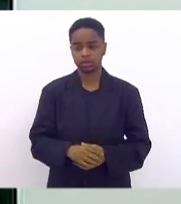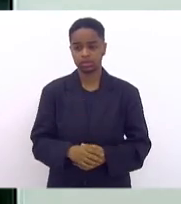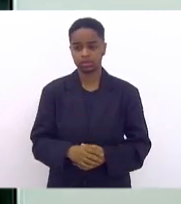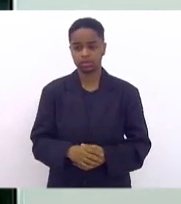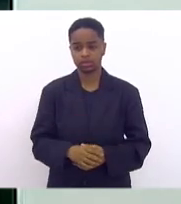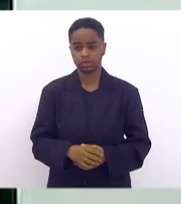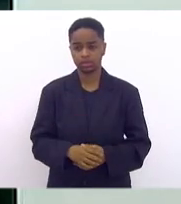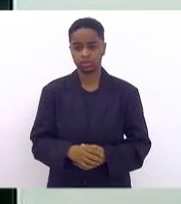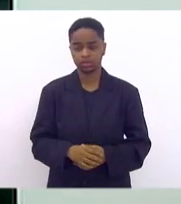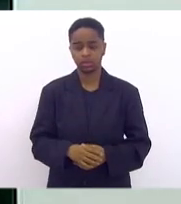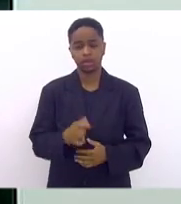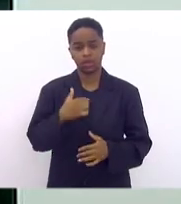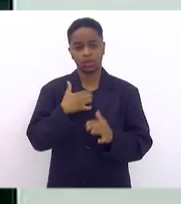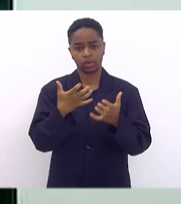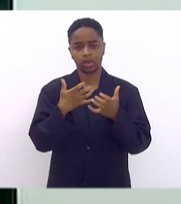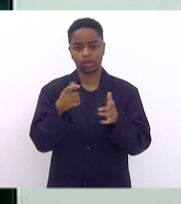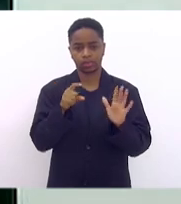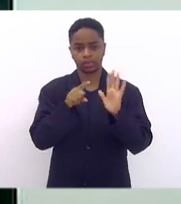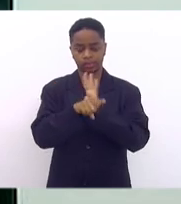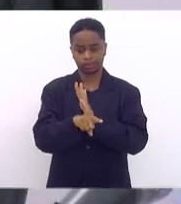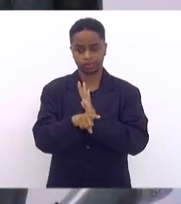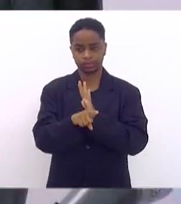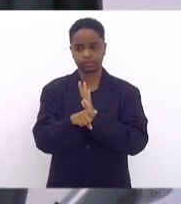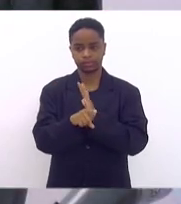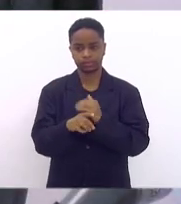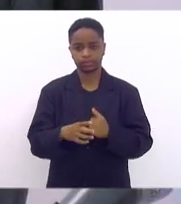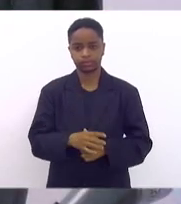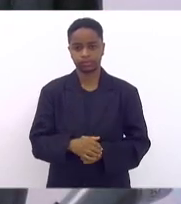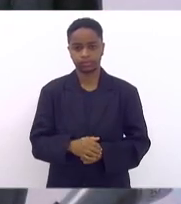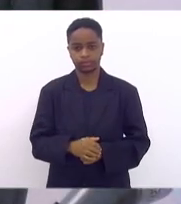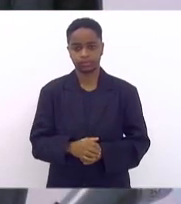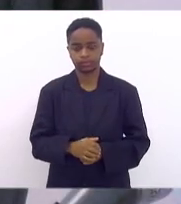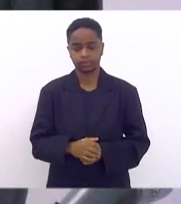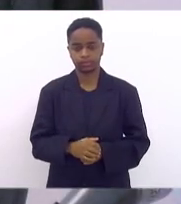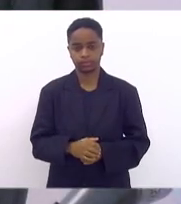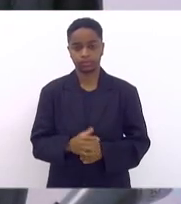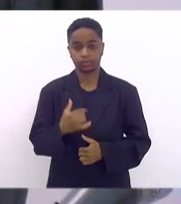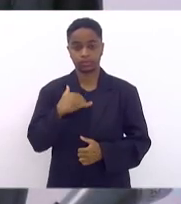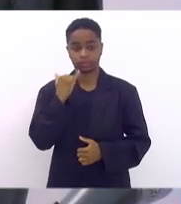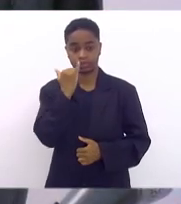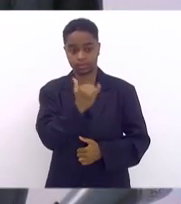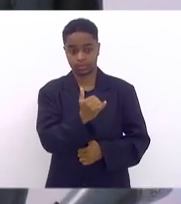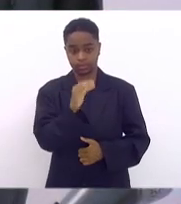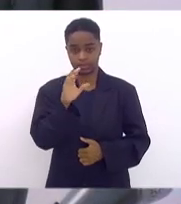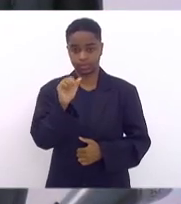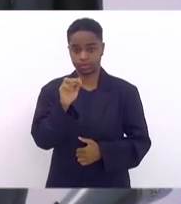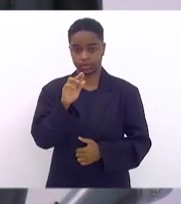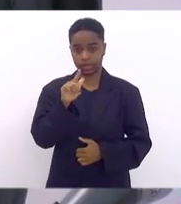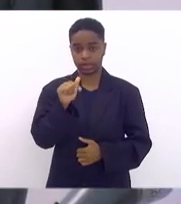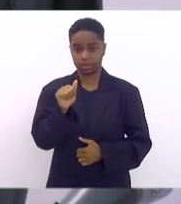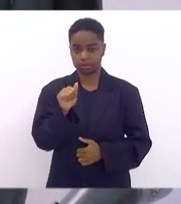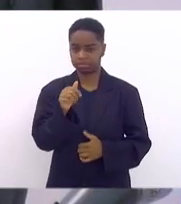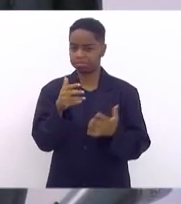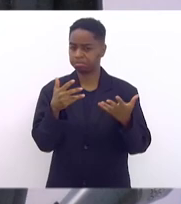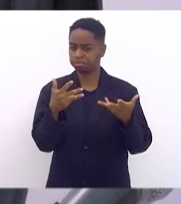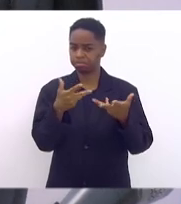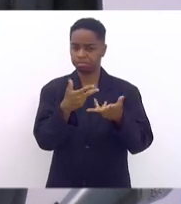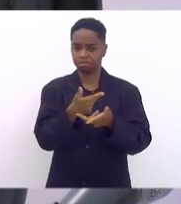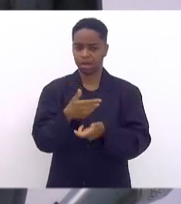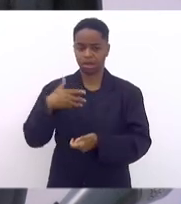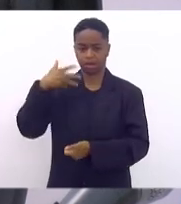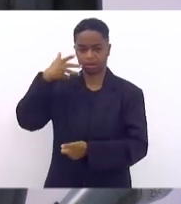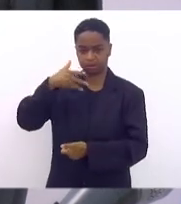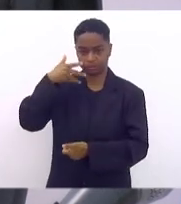Obrigada. Eu quero fazer uma pergunta. E aí, te dizer, Carla, que foi muito rica a sua